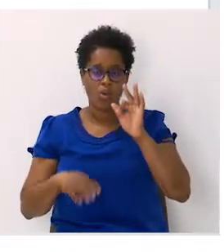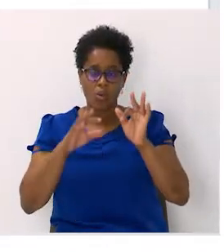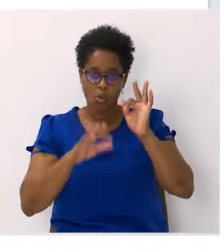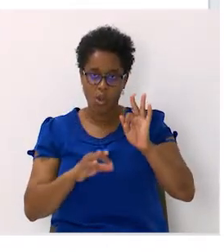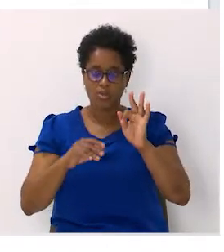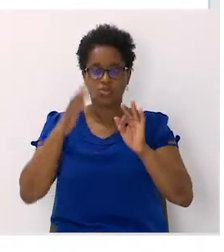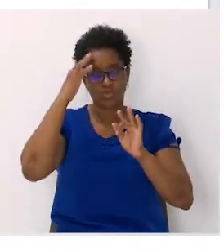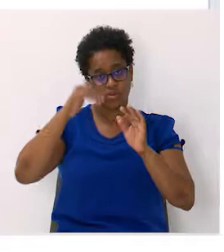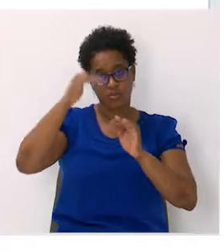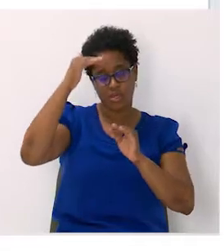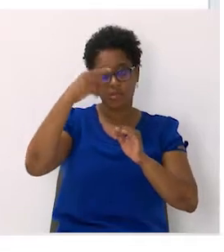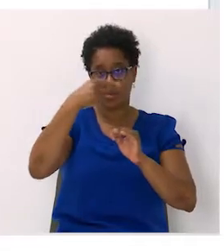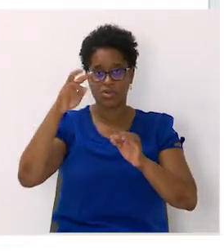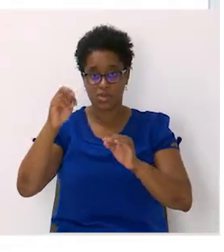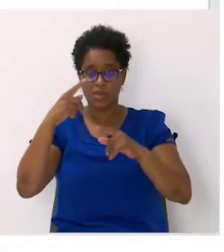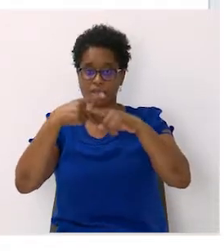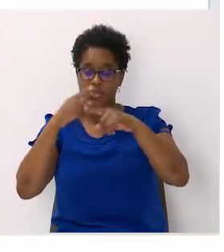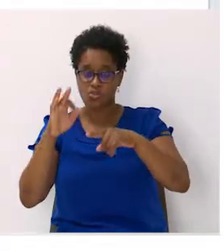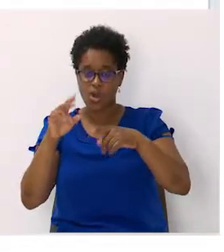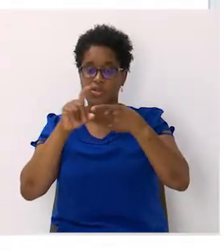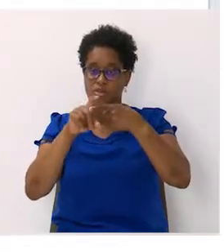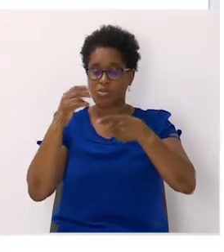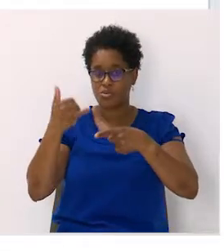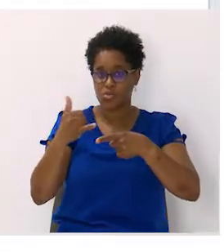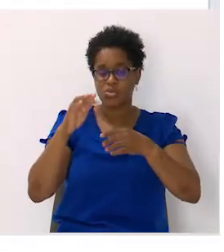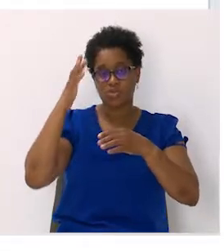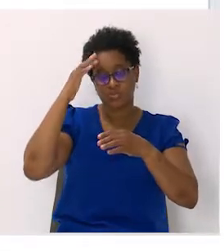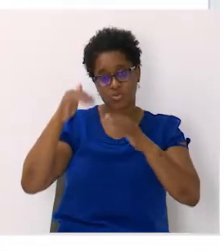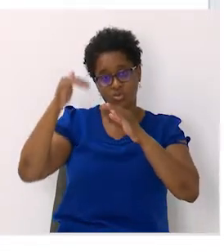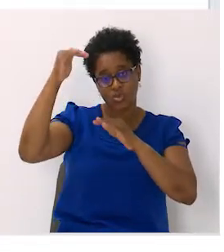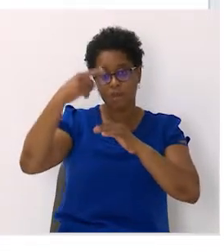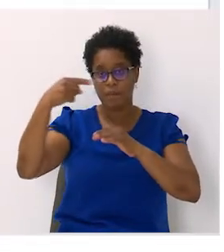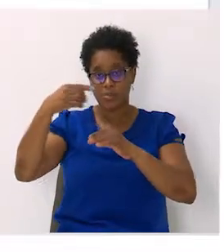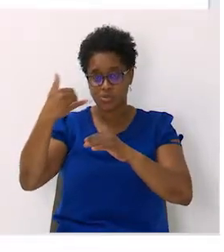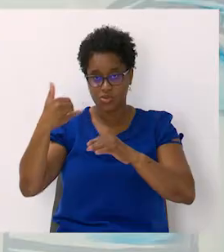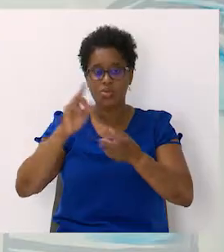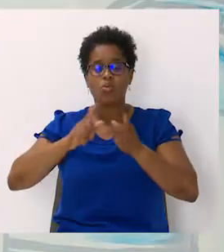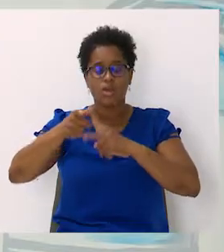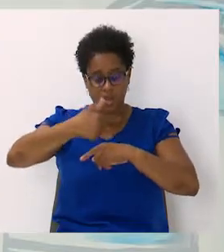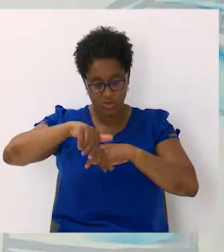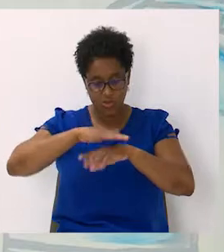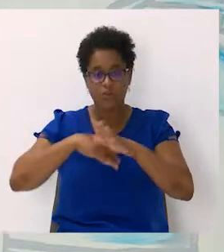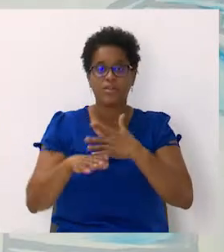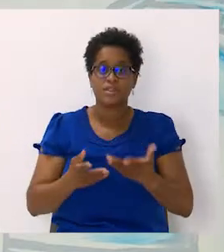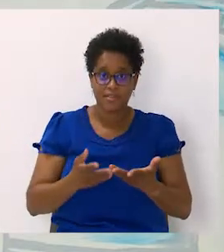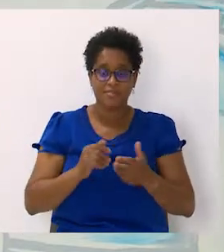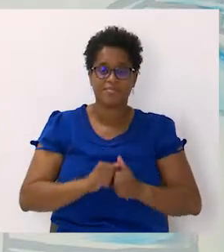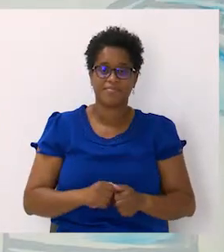expoente menos 3 vezes 4 a dividir por 2 expoente menos 2. O que é que vamos fazer?